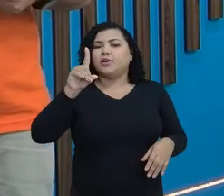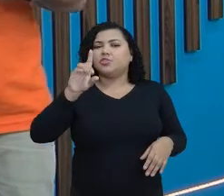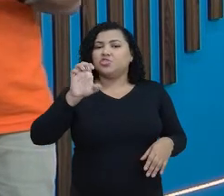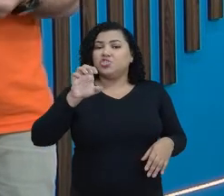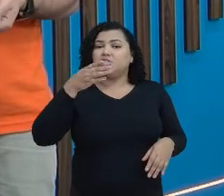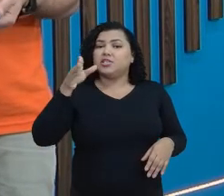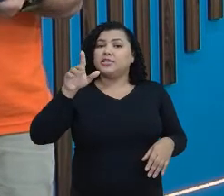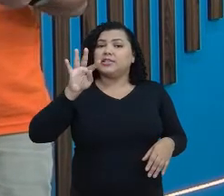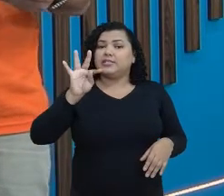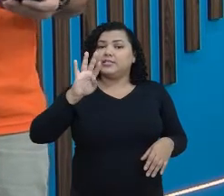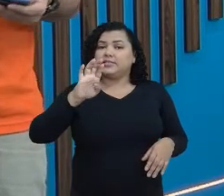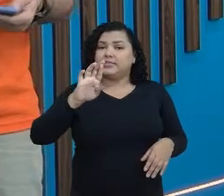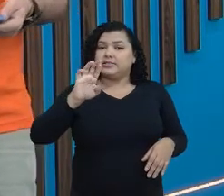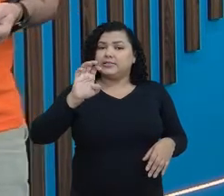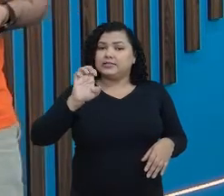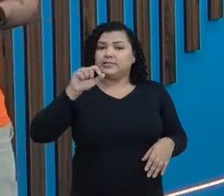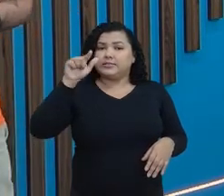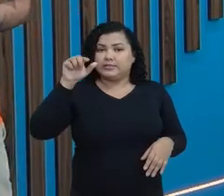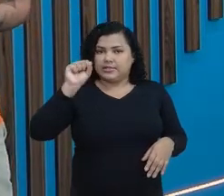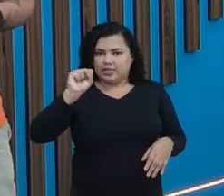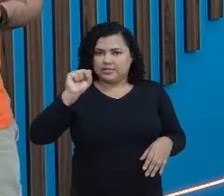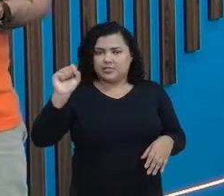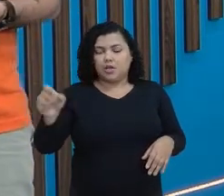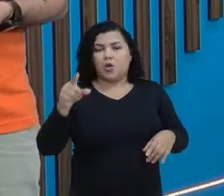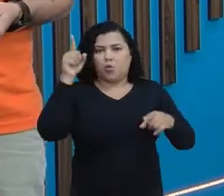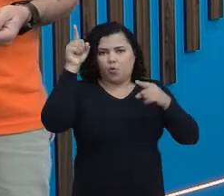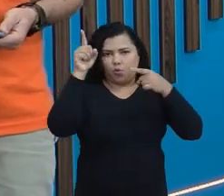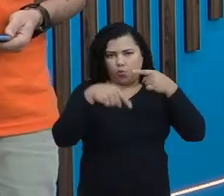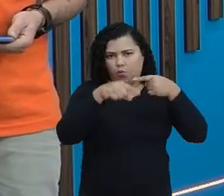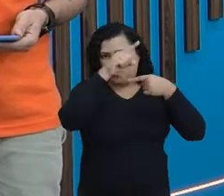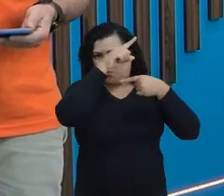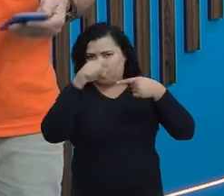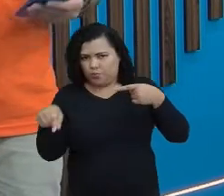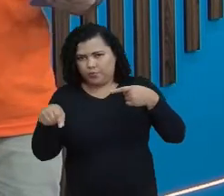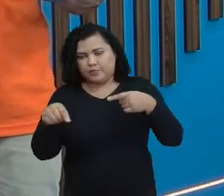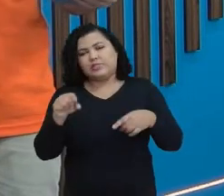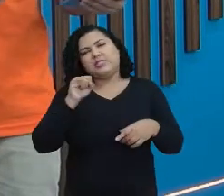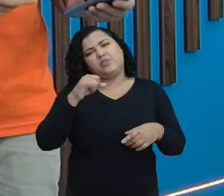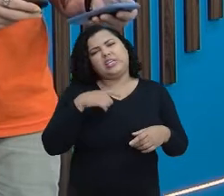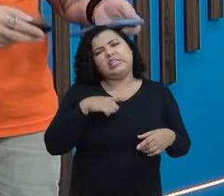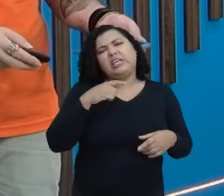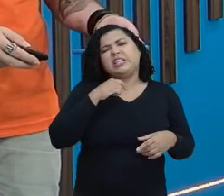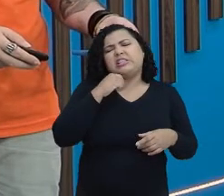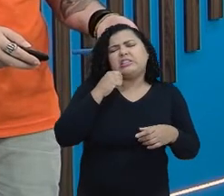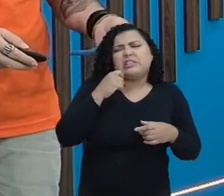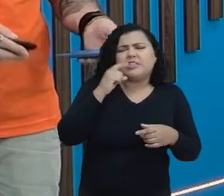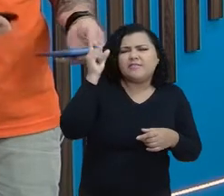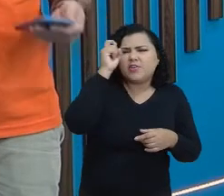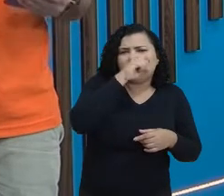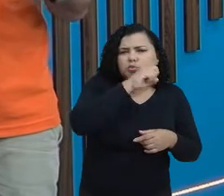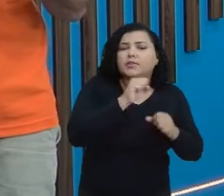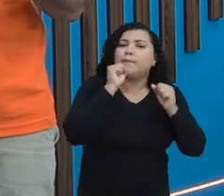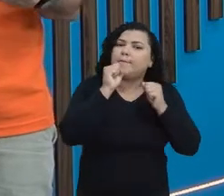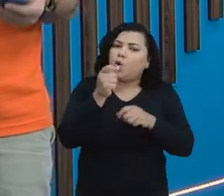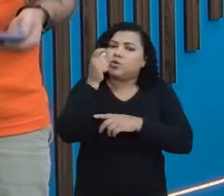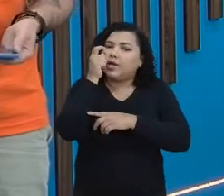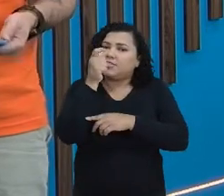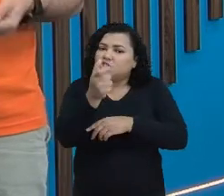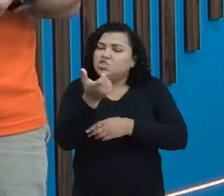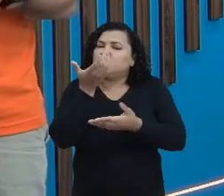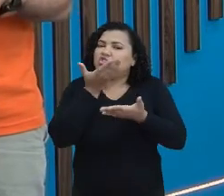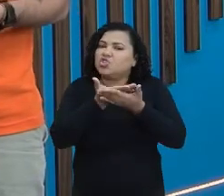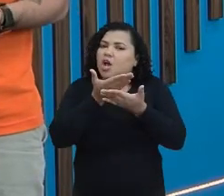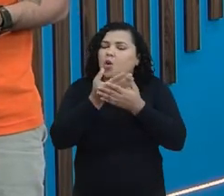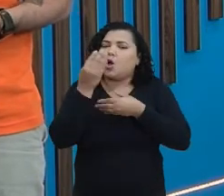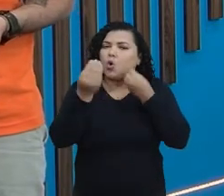e chegar numa equação e resolver, dá uma olhadinha lá no nosso canal, algumas aulas do 8º ano que é sobre equações,